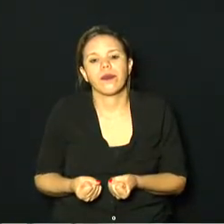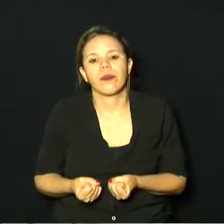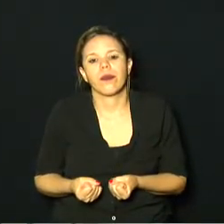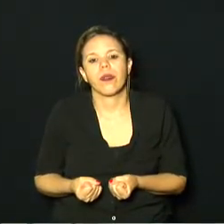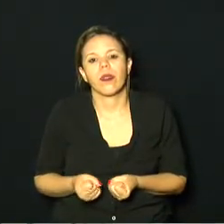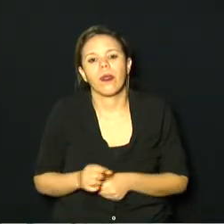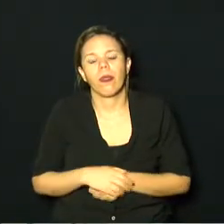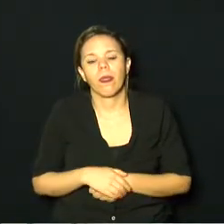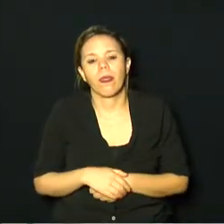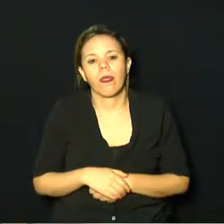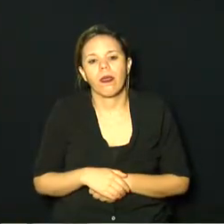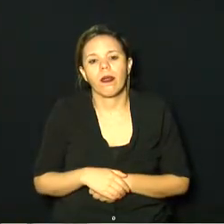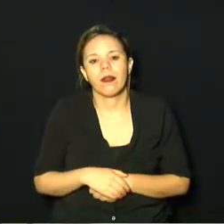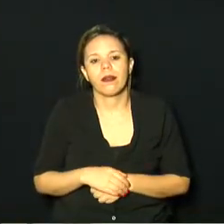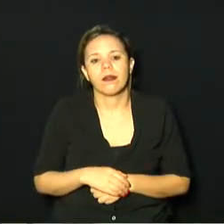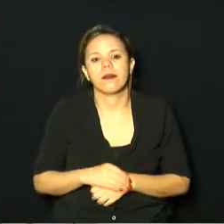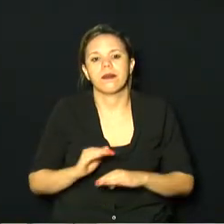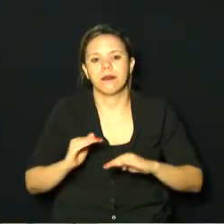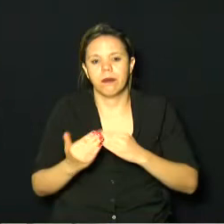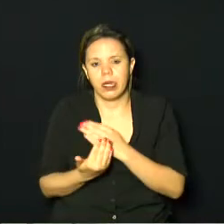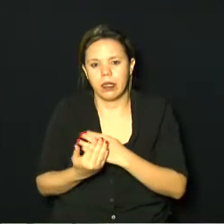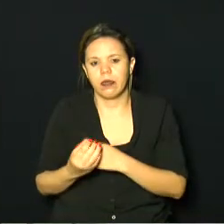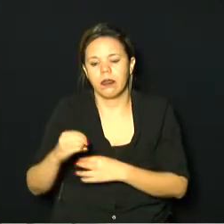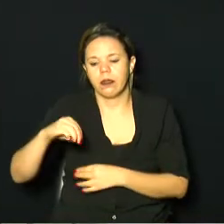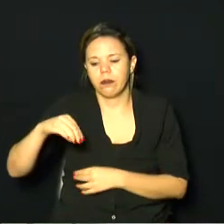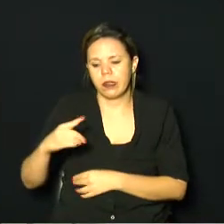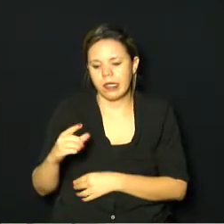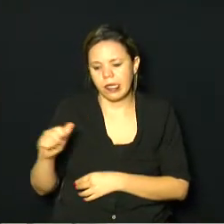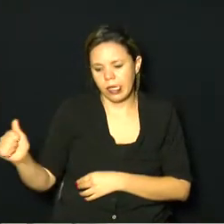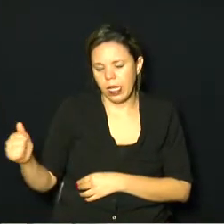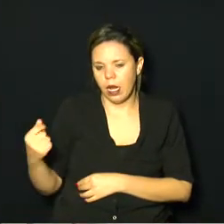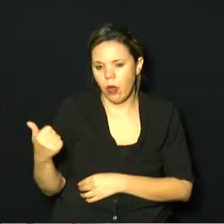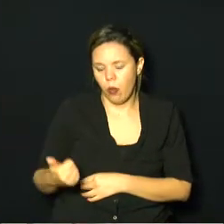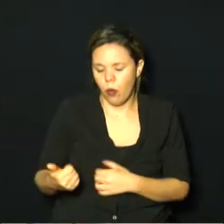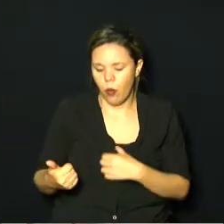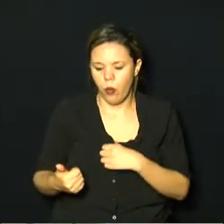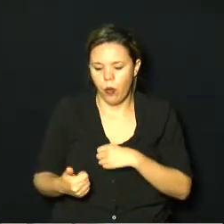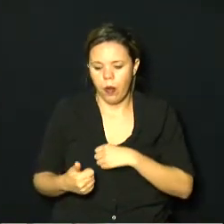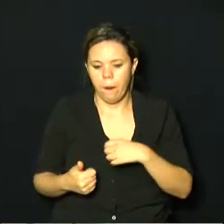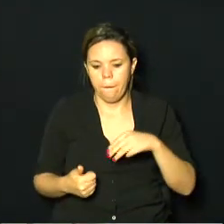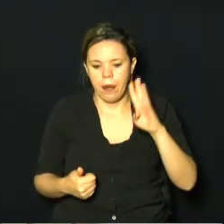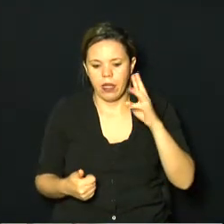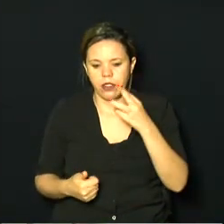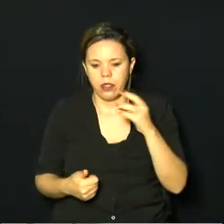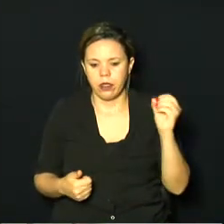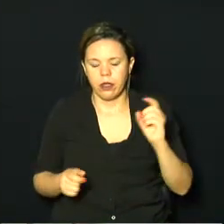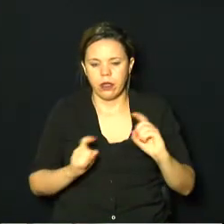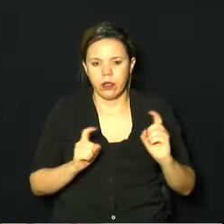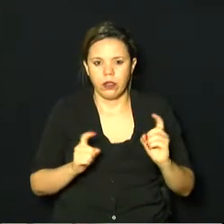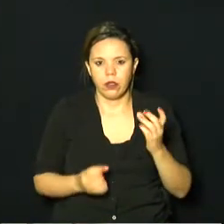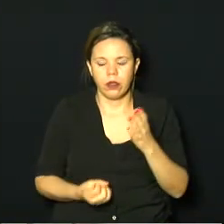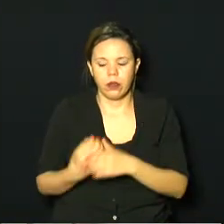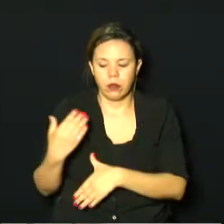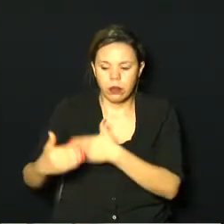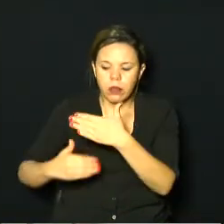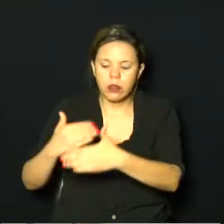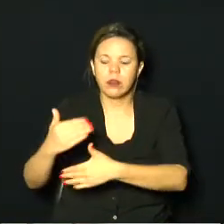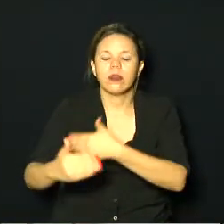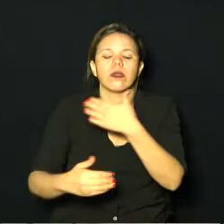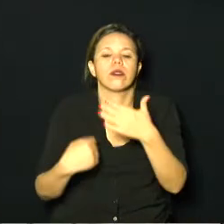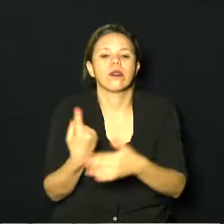desde Mandela 1 até essas mais de 30 reuniões que ocorreram, aquelas que a